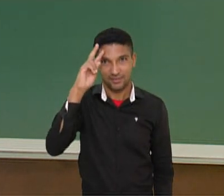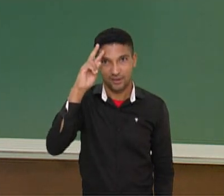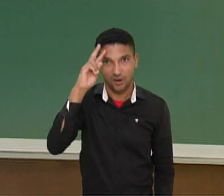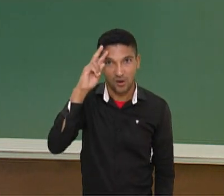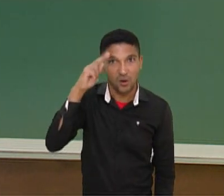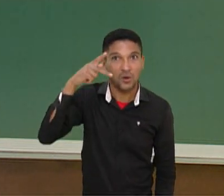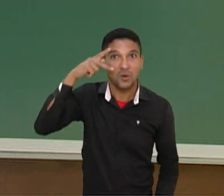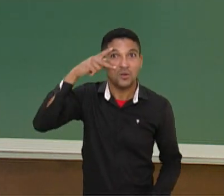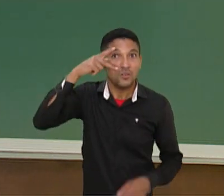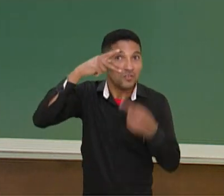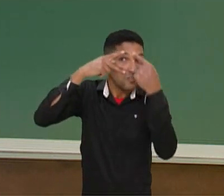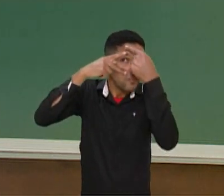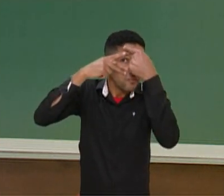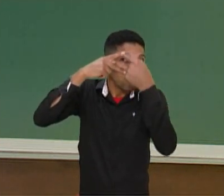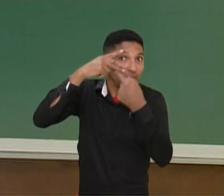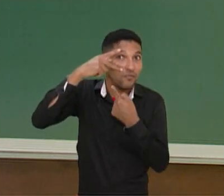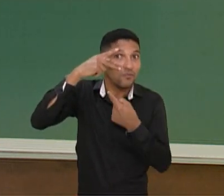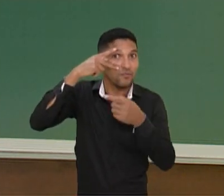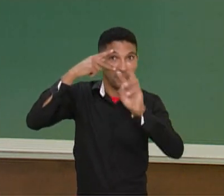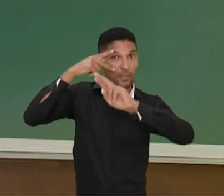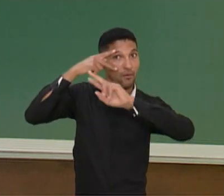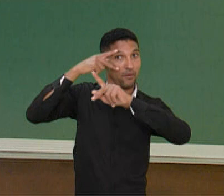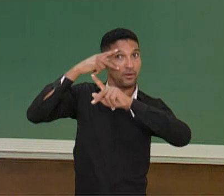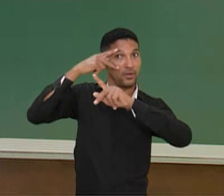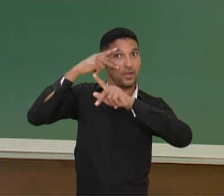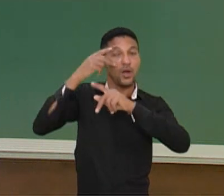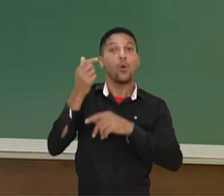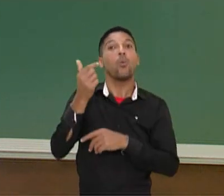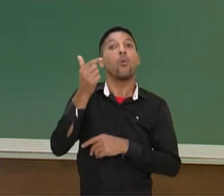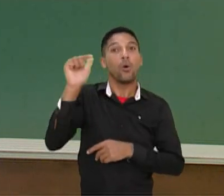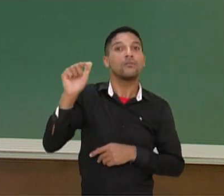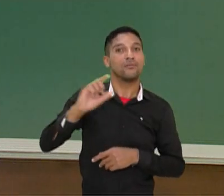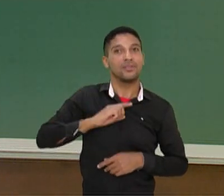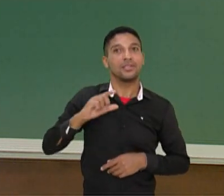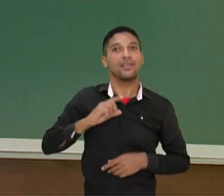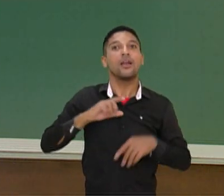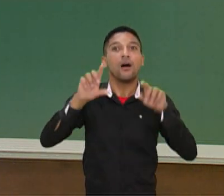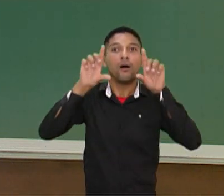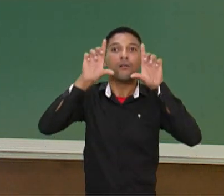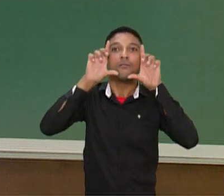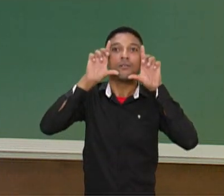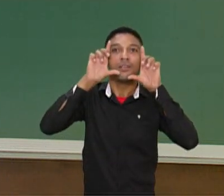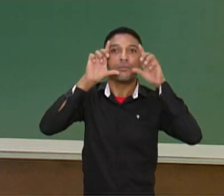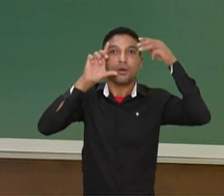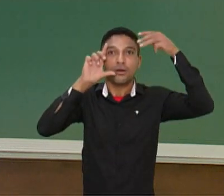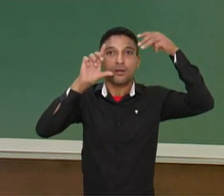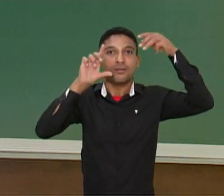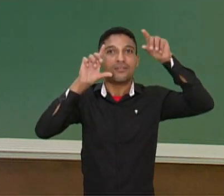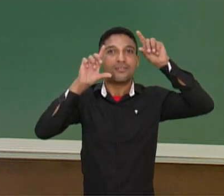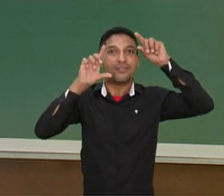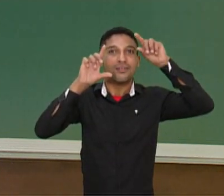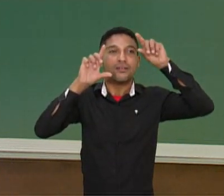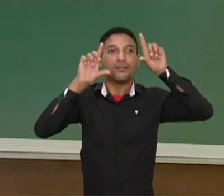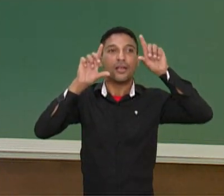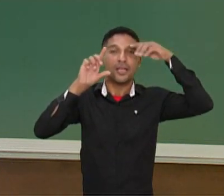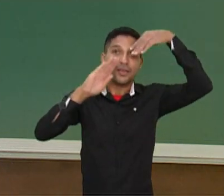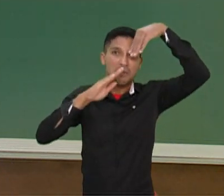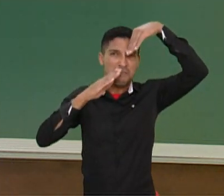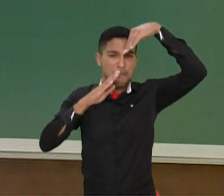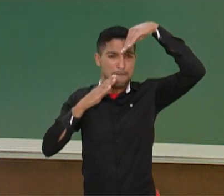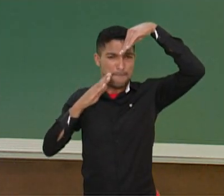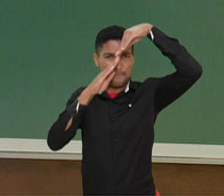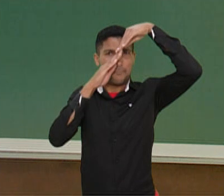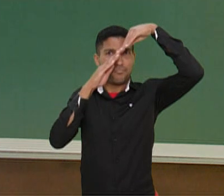vocês, certo? Então, olhando rápido aqui, ó. Ele até tem uma ponta aqui, ó. Mas todos eles, se você colocar pontos lá